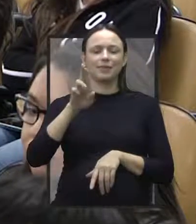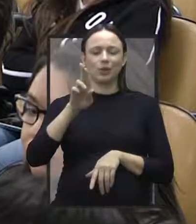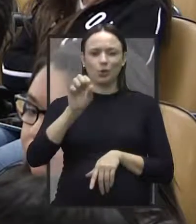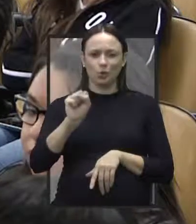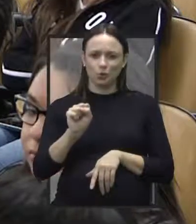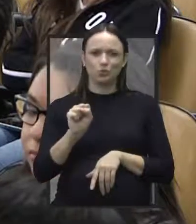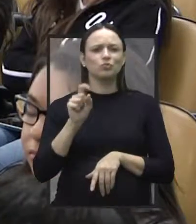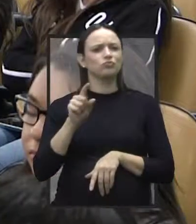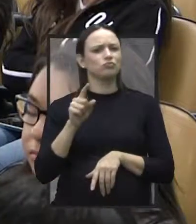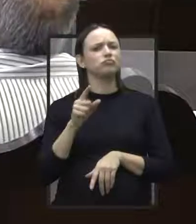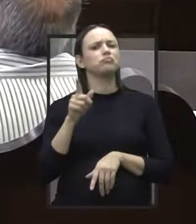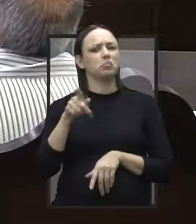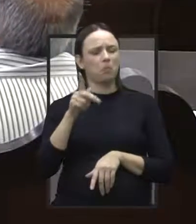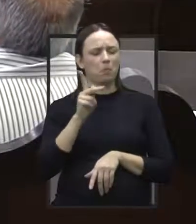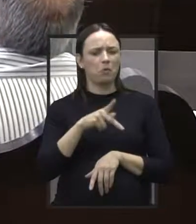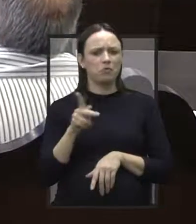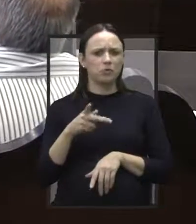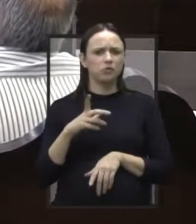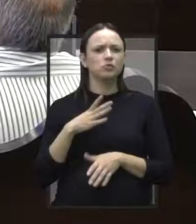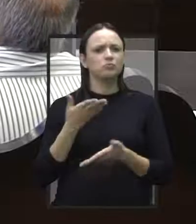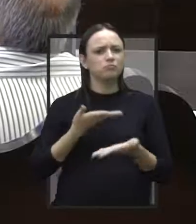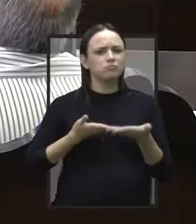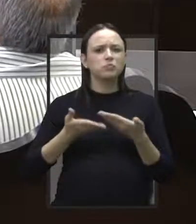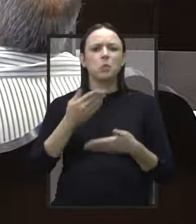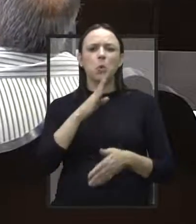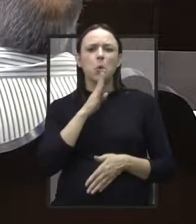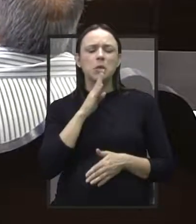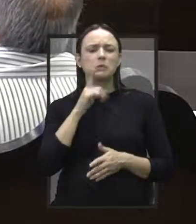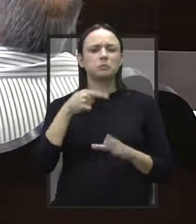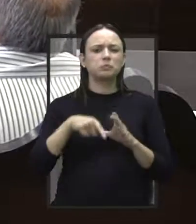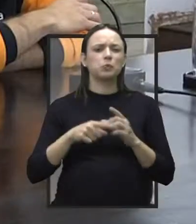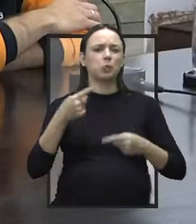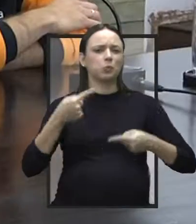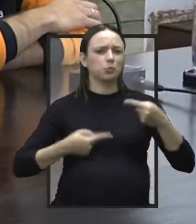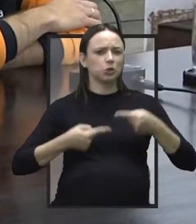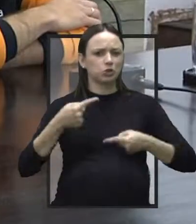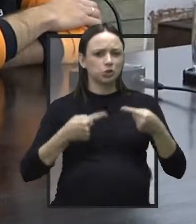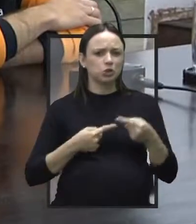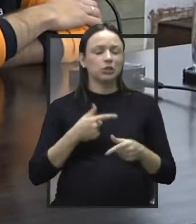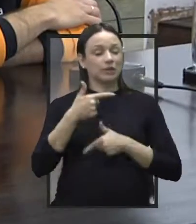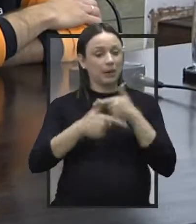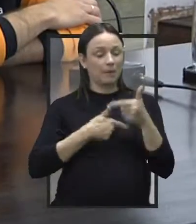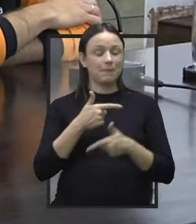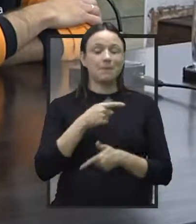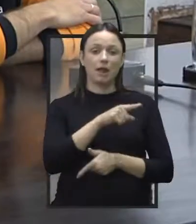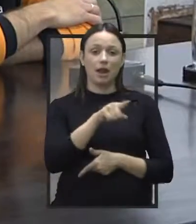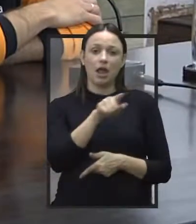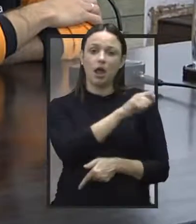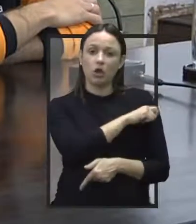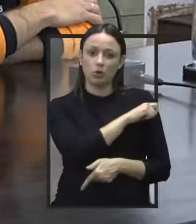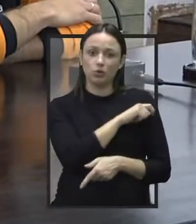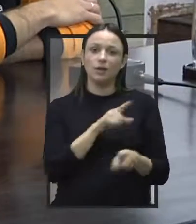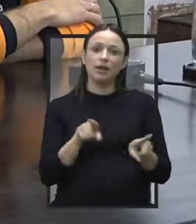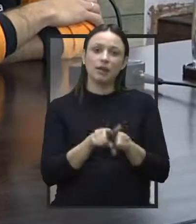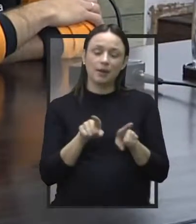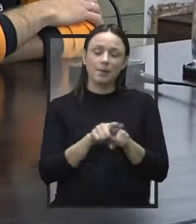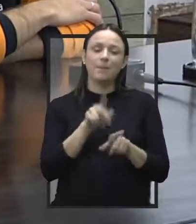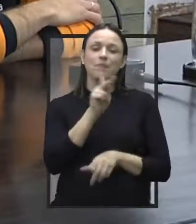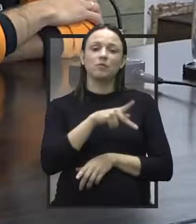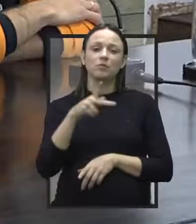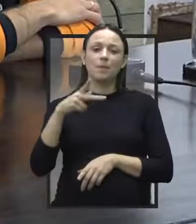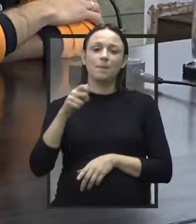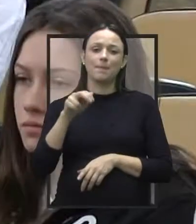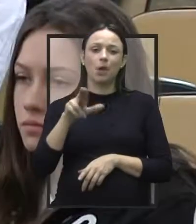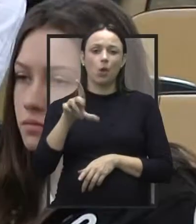pessoa muito envolvida nas questões políticas, inclusive uma pessoa que trabalha muito com os seus alunos, e também ao professor